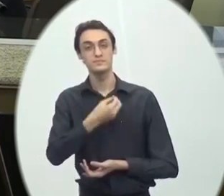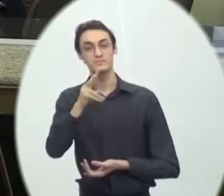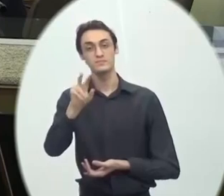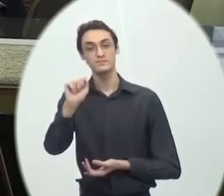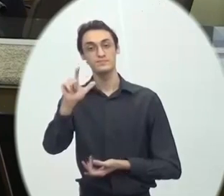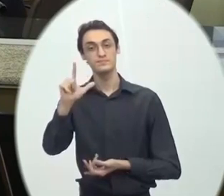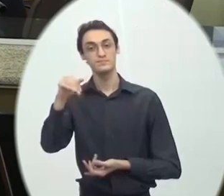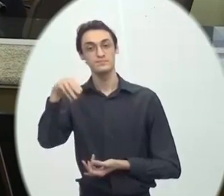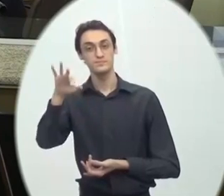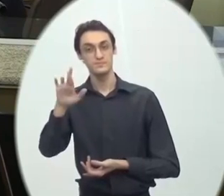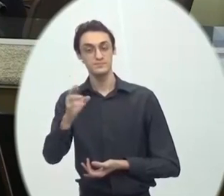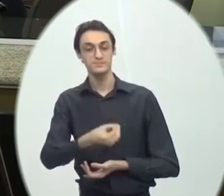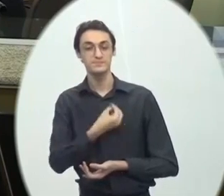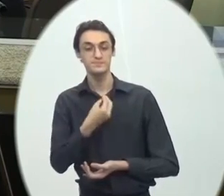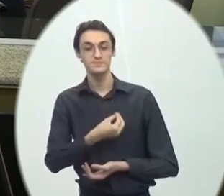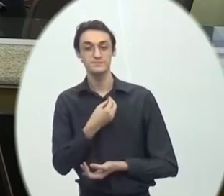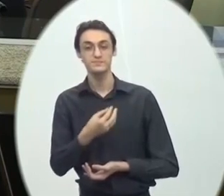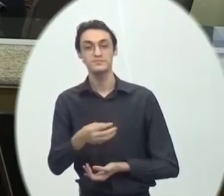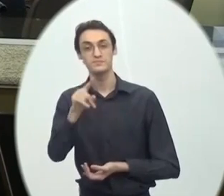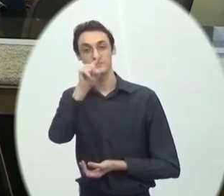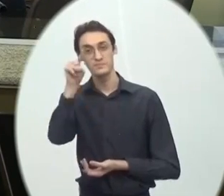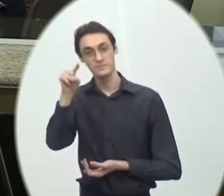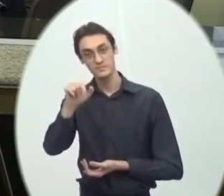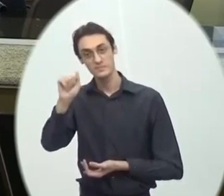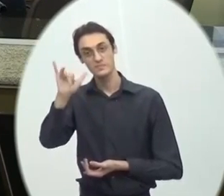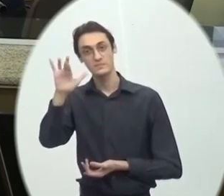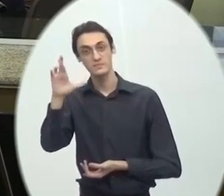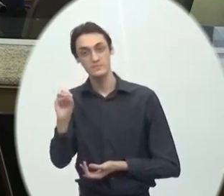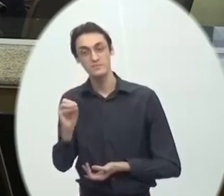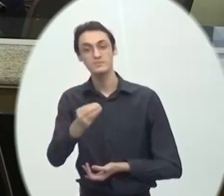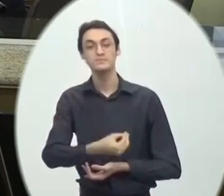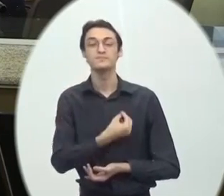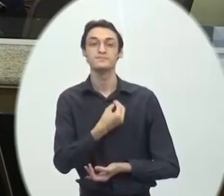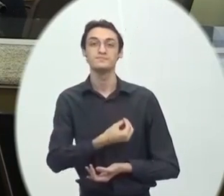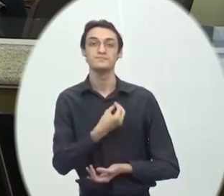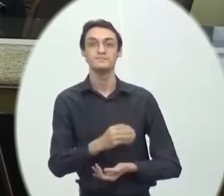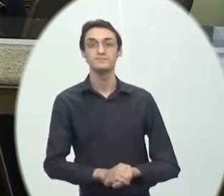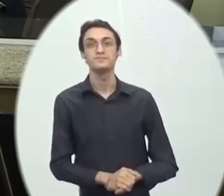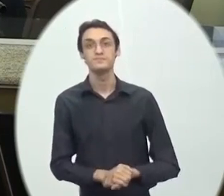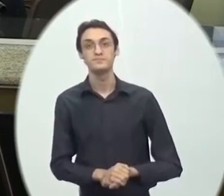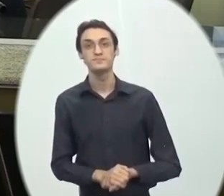Valmir D'Agostin. Presente. Vereador Zairo Casagrande. Presente.